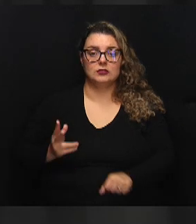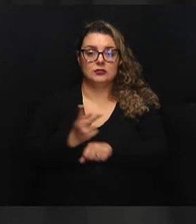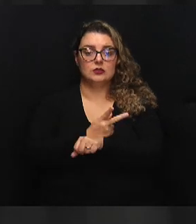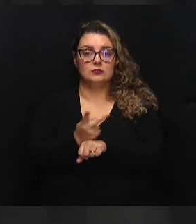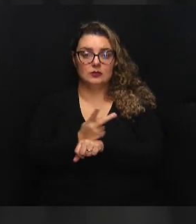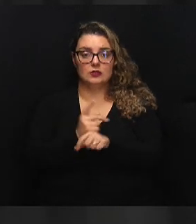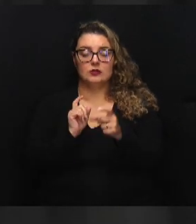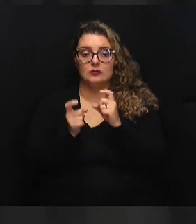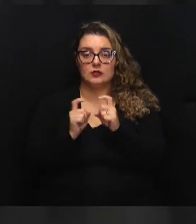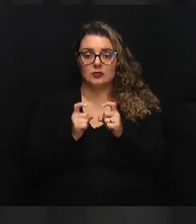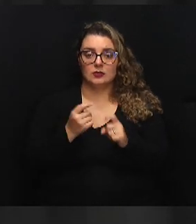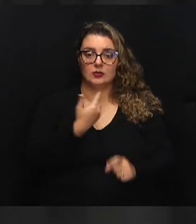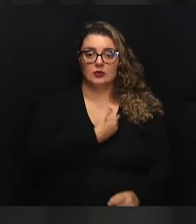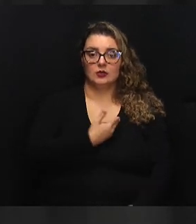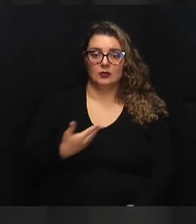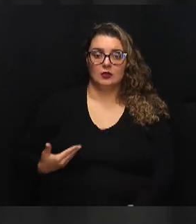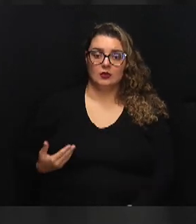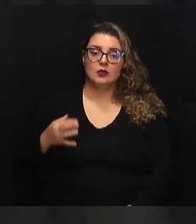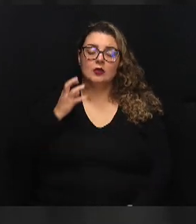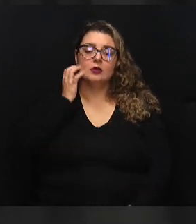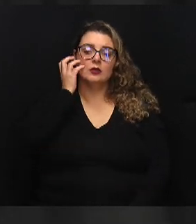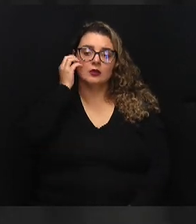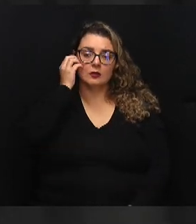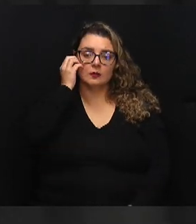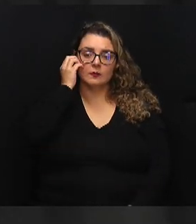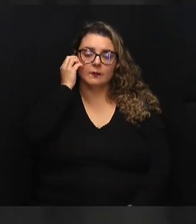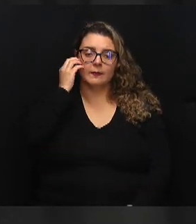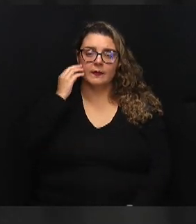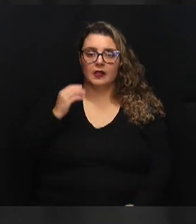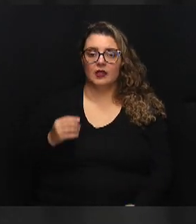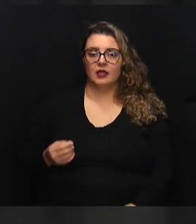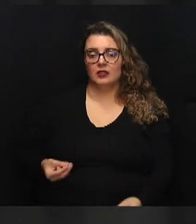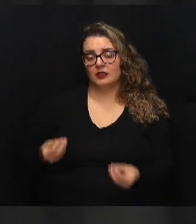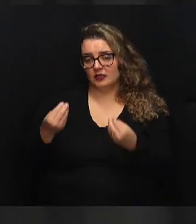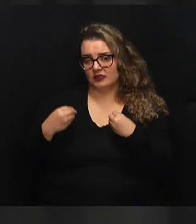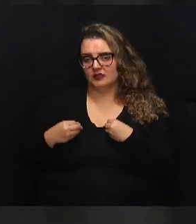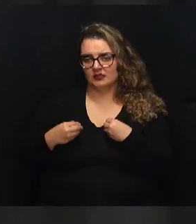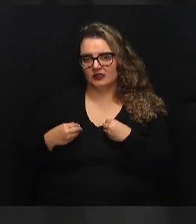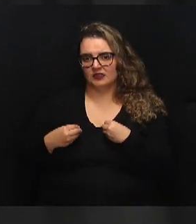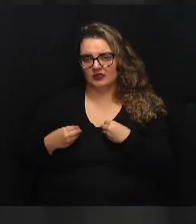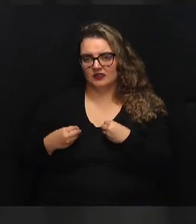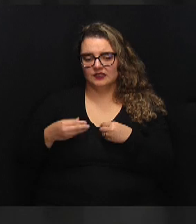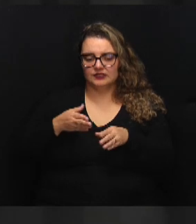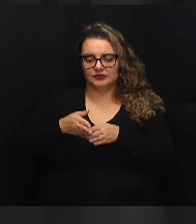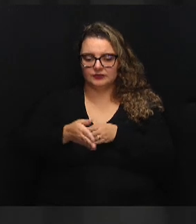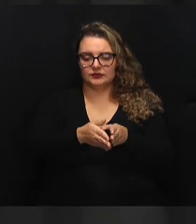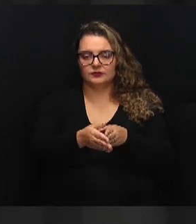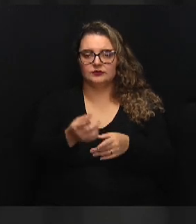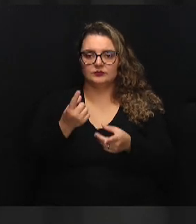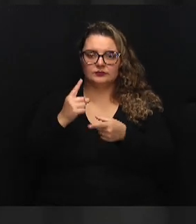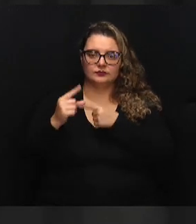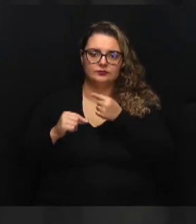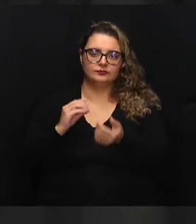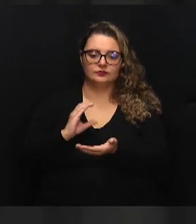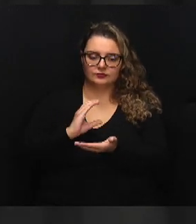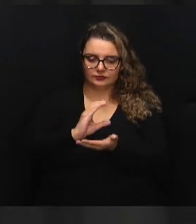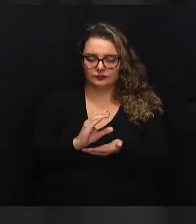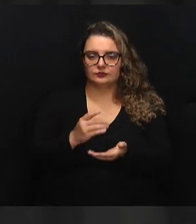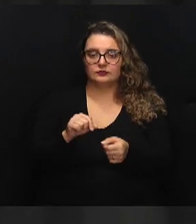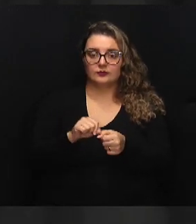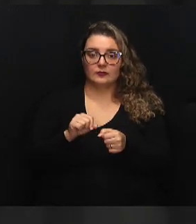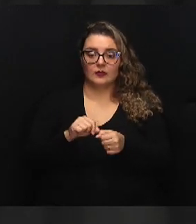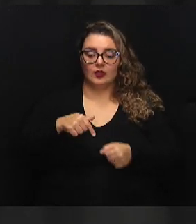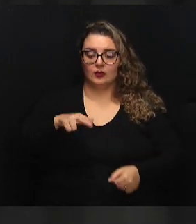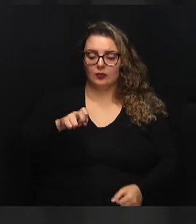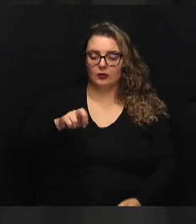uma reunião com o governador Tarcísio de Freitas para que ele nos direcione uma verba para fazer esse quartel da